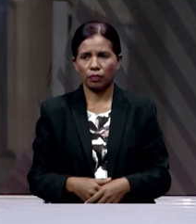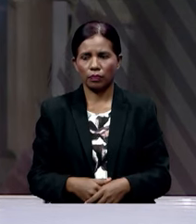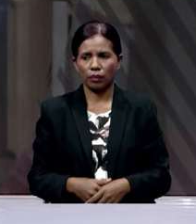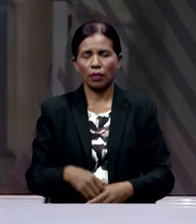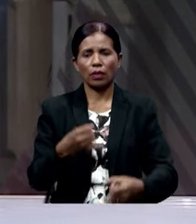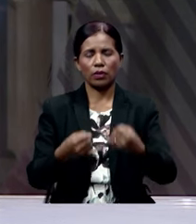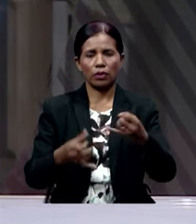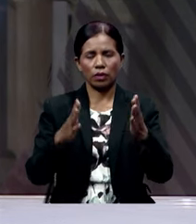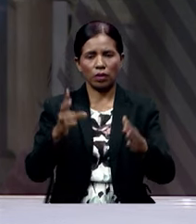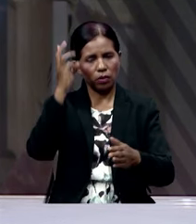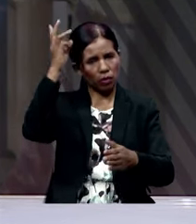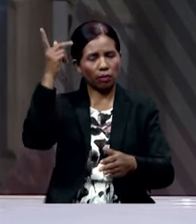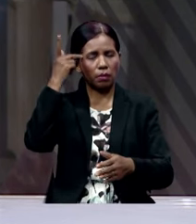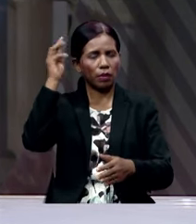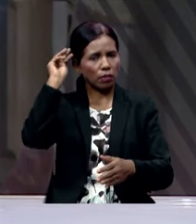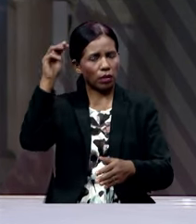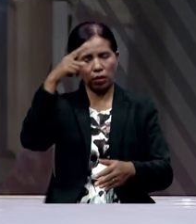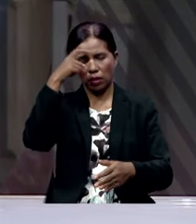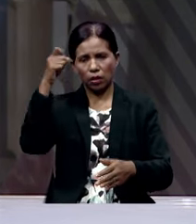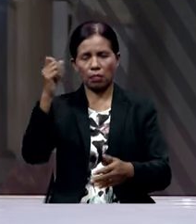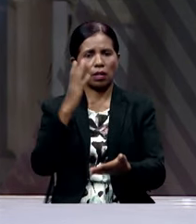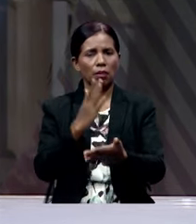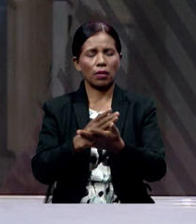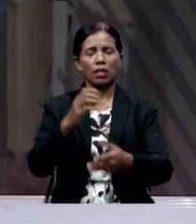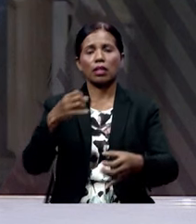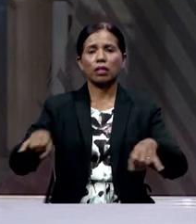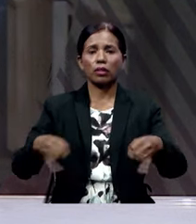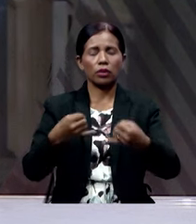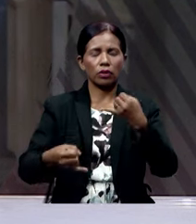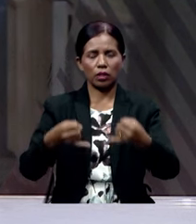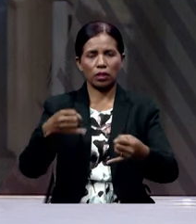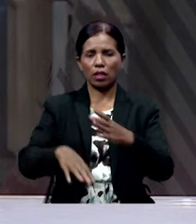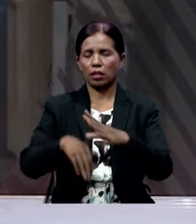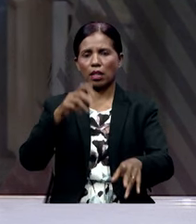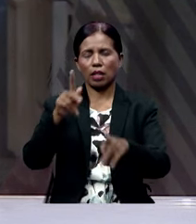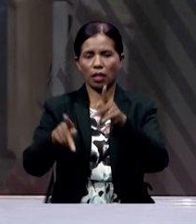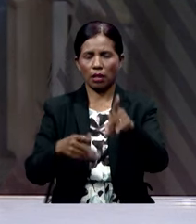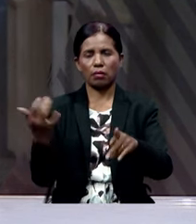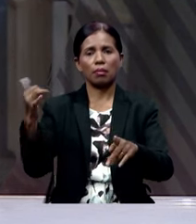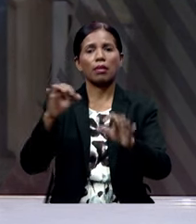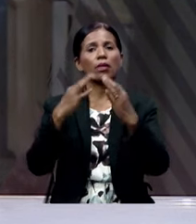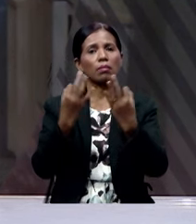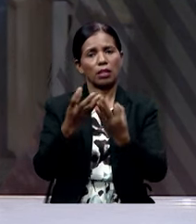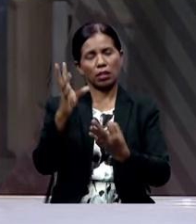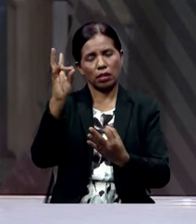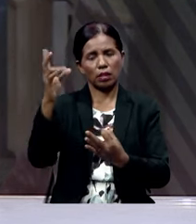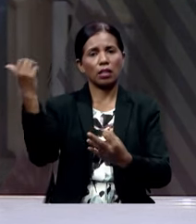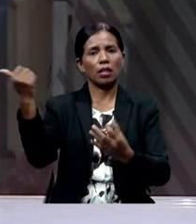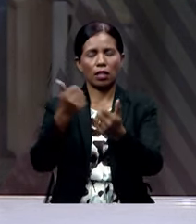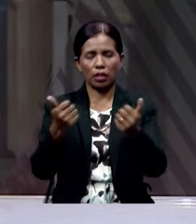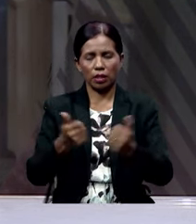Jurista se preocupa, o primeiro-ministro também pede ao oficial de justiça Siranabé a sair comunidade Uma Cainhito e aldeia